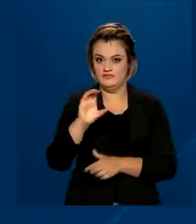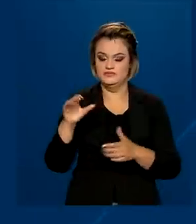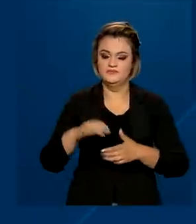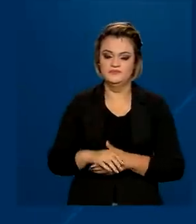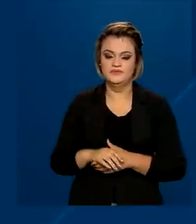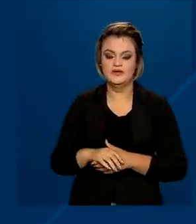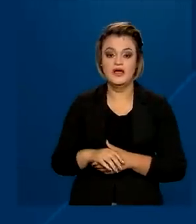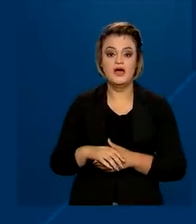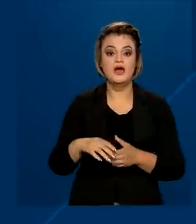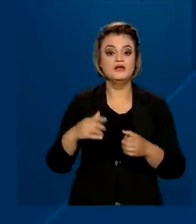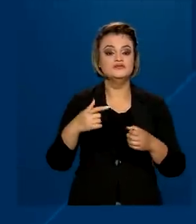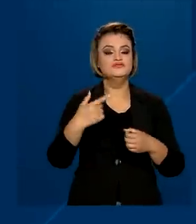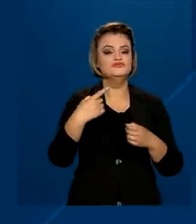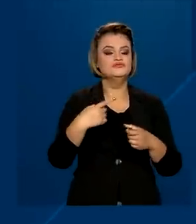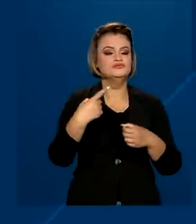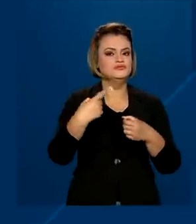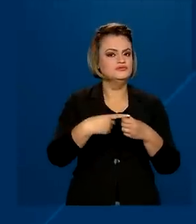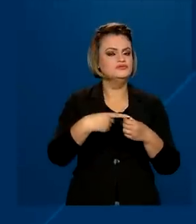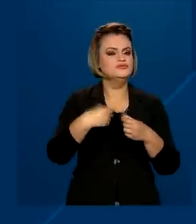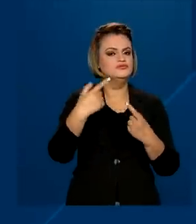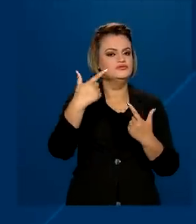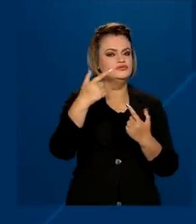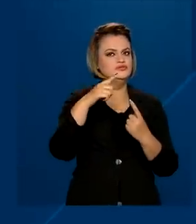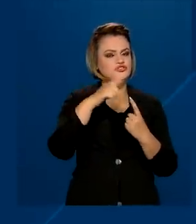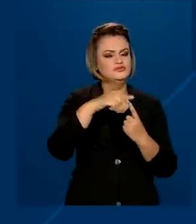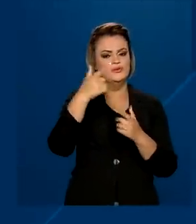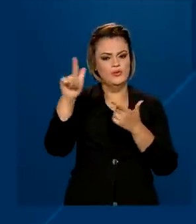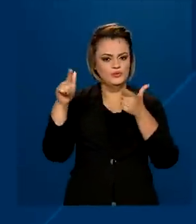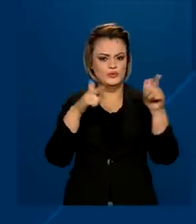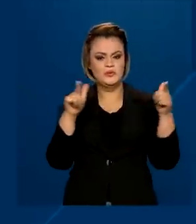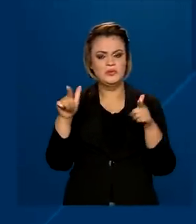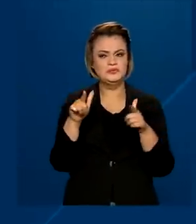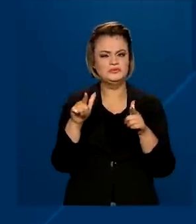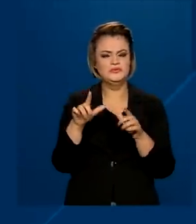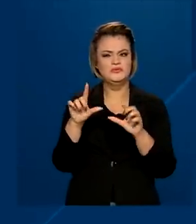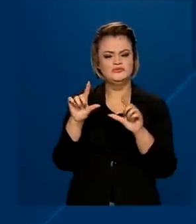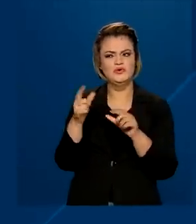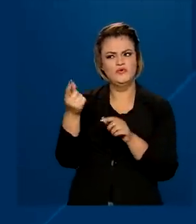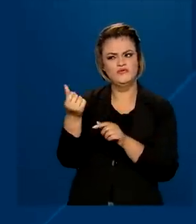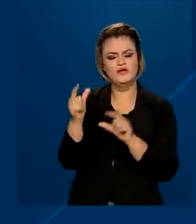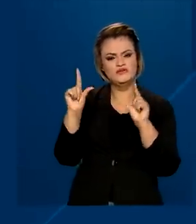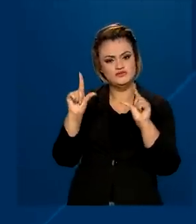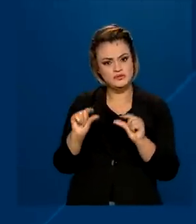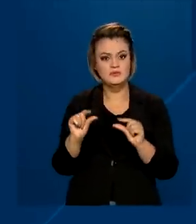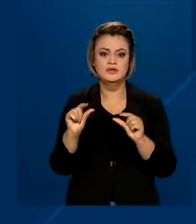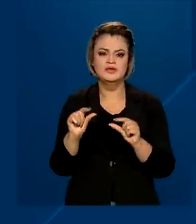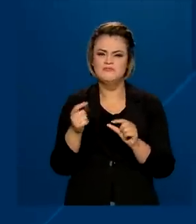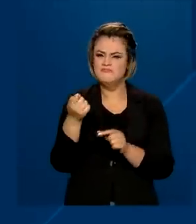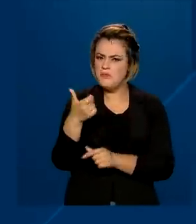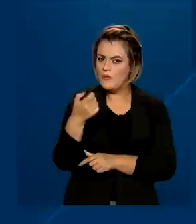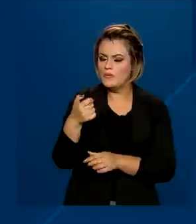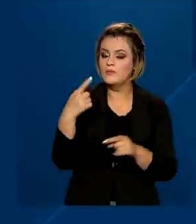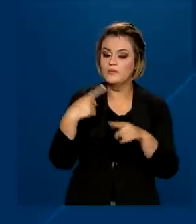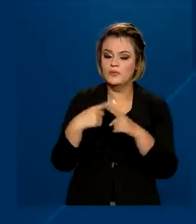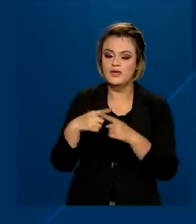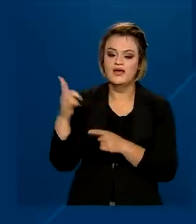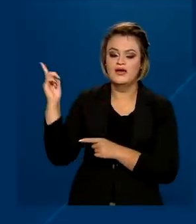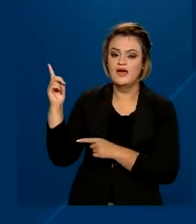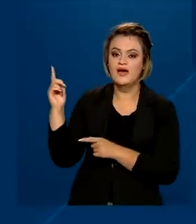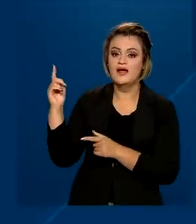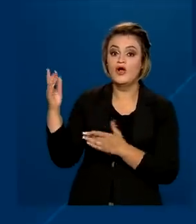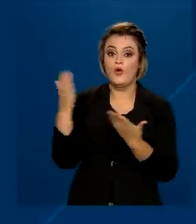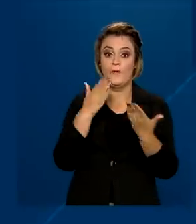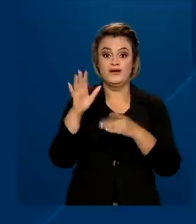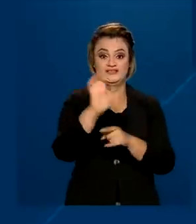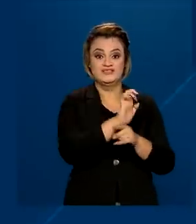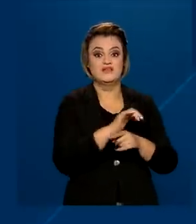dos outros combustíveis, os reflexos esperados são menores, porque o ICMS em alguns estados já estava abaixo